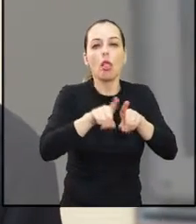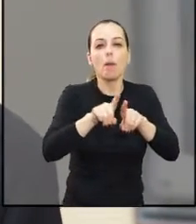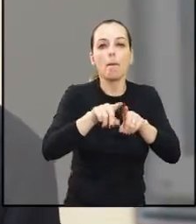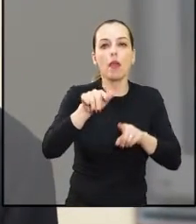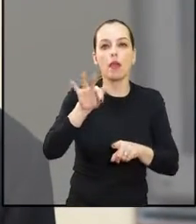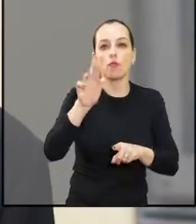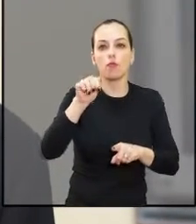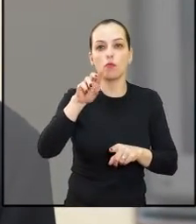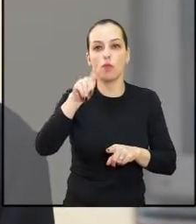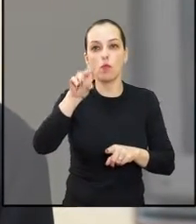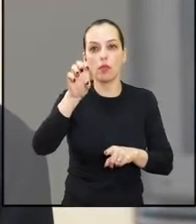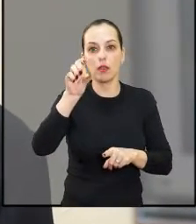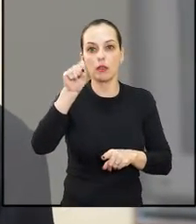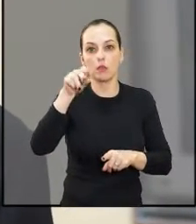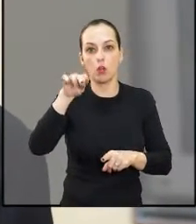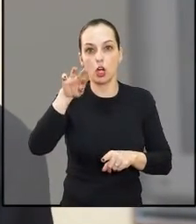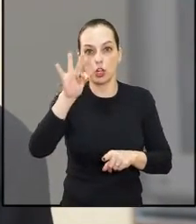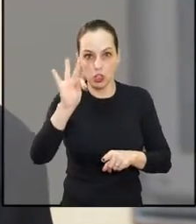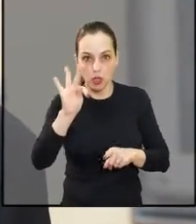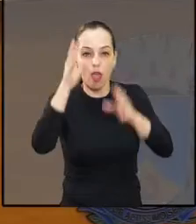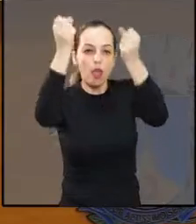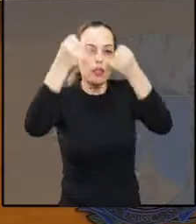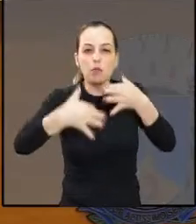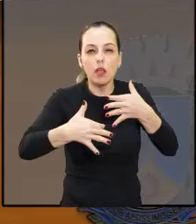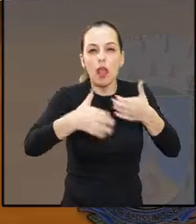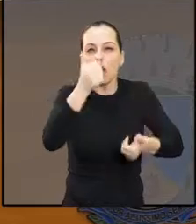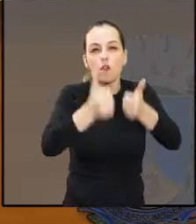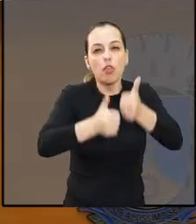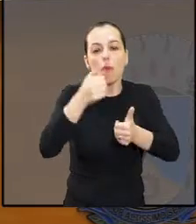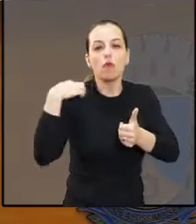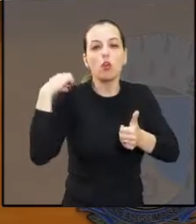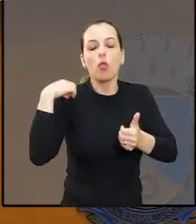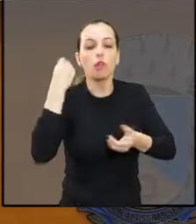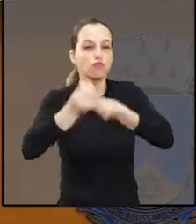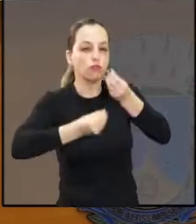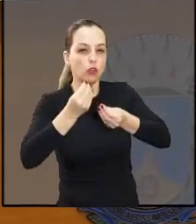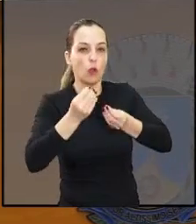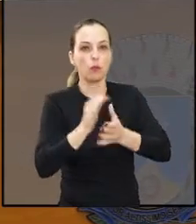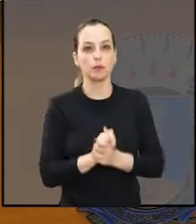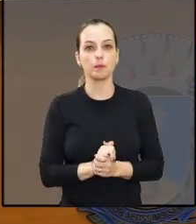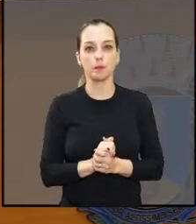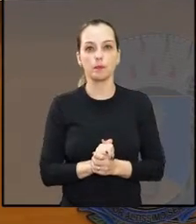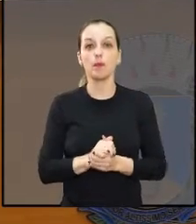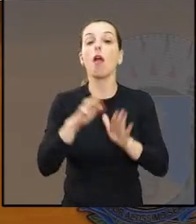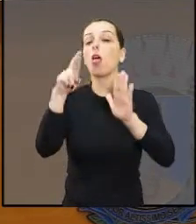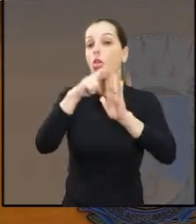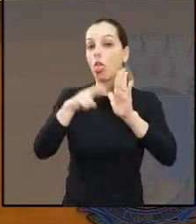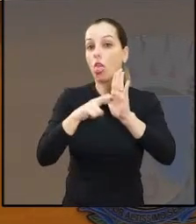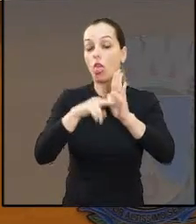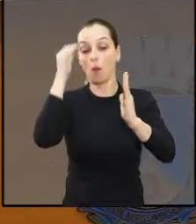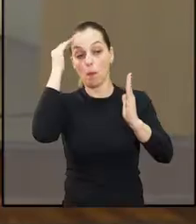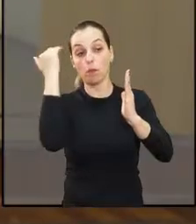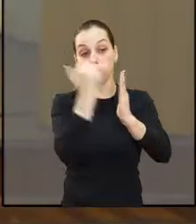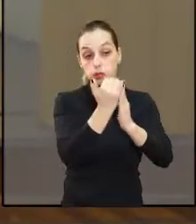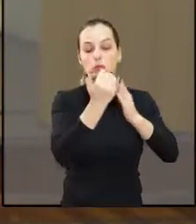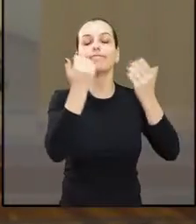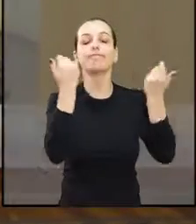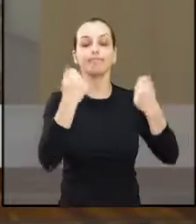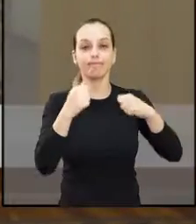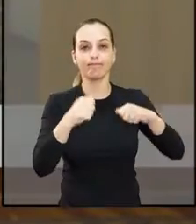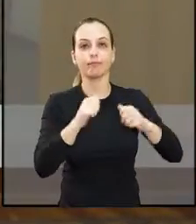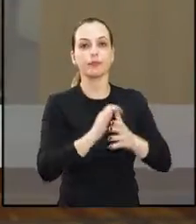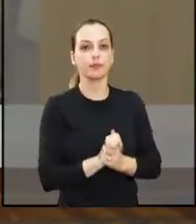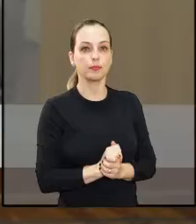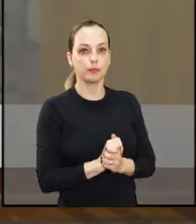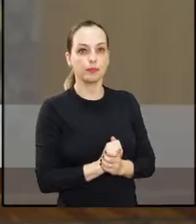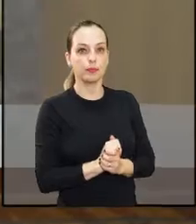está procedendo e da forma correta que tem que se fazer. A regulamentação é fundamental para o esporte amador. A questão do